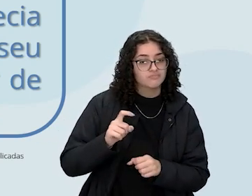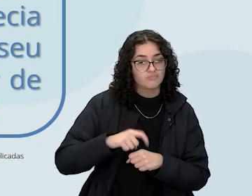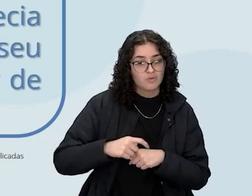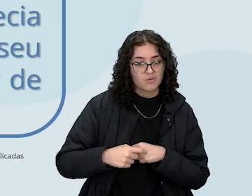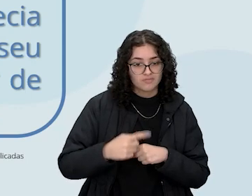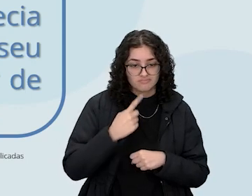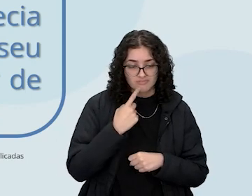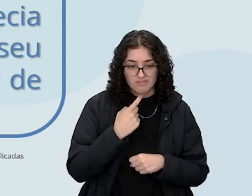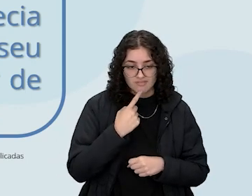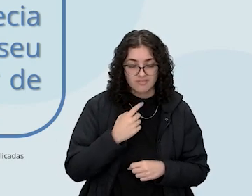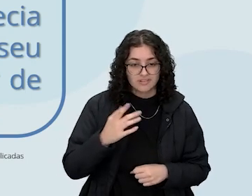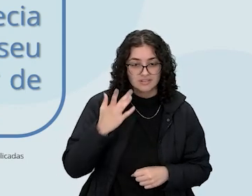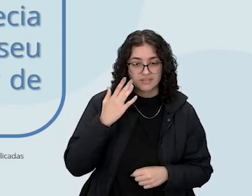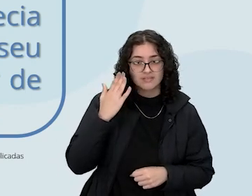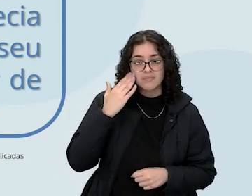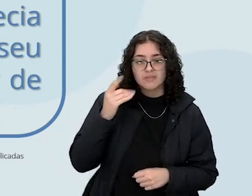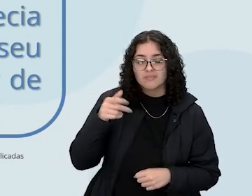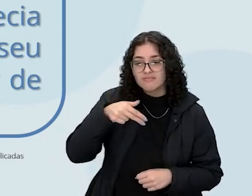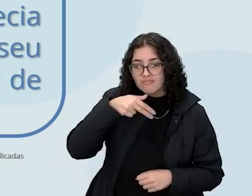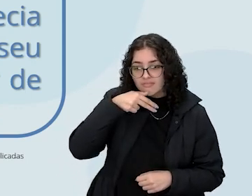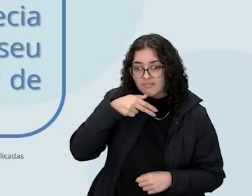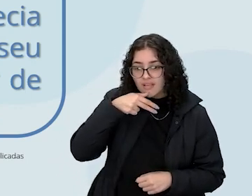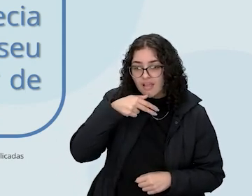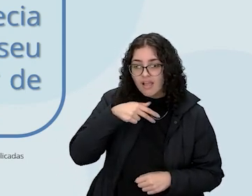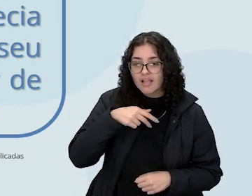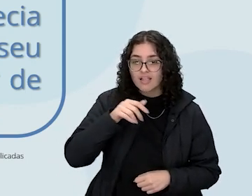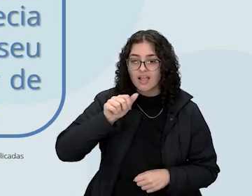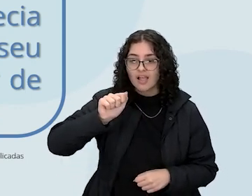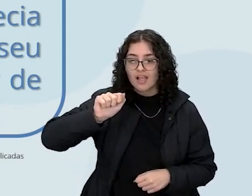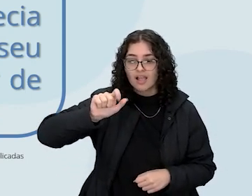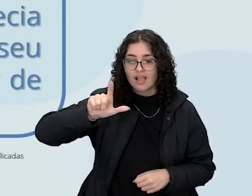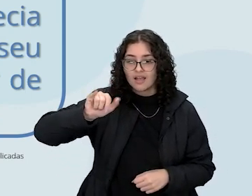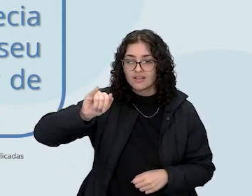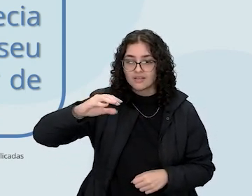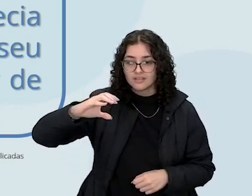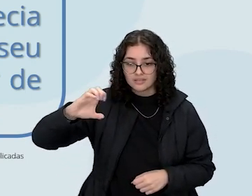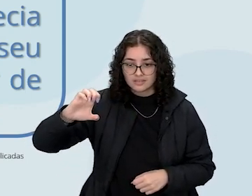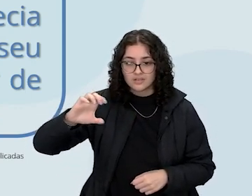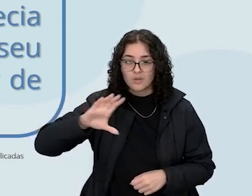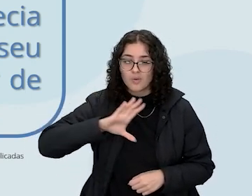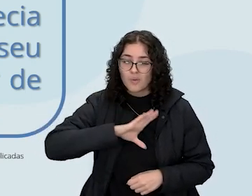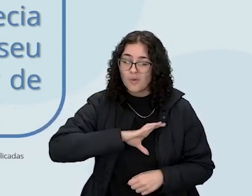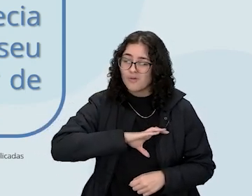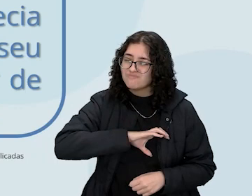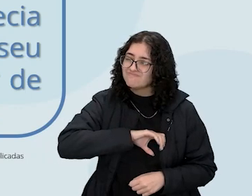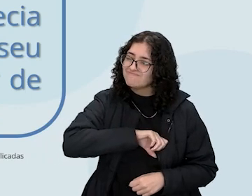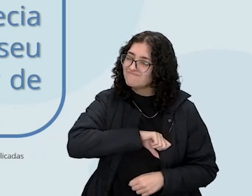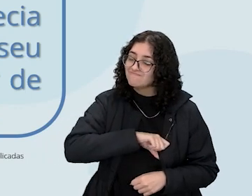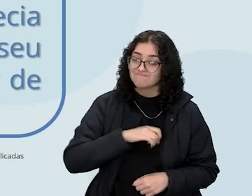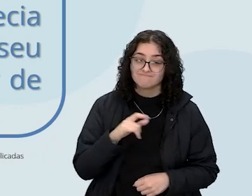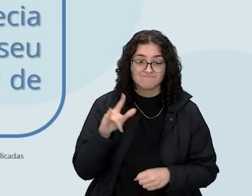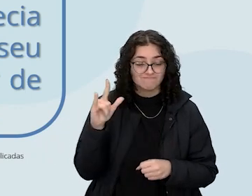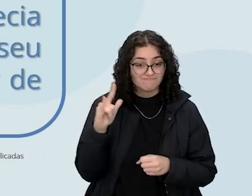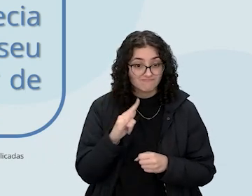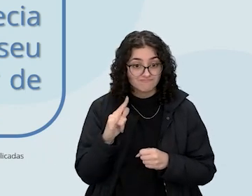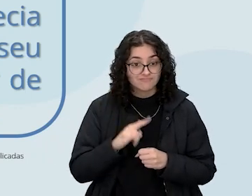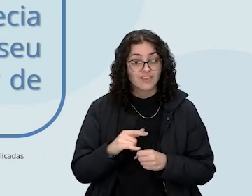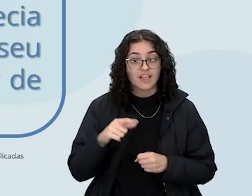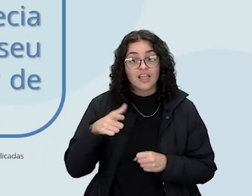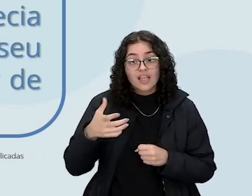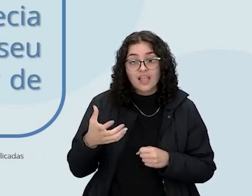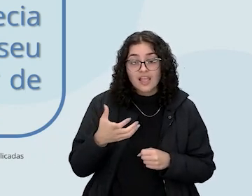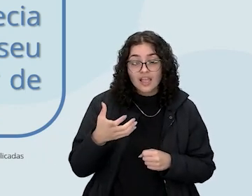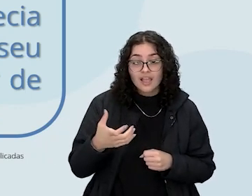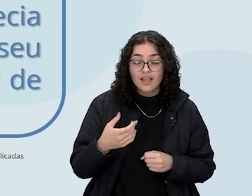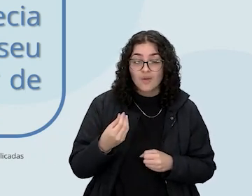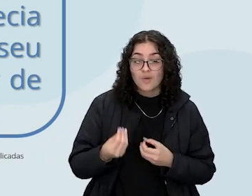que sua netinha, Alice, gosta muito da fruta, resolveu cultivá-la em